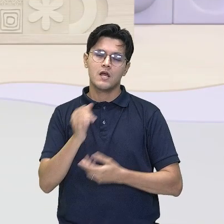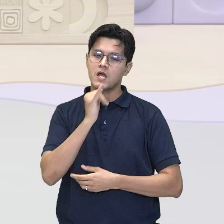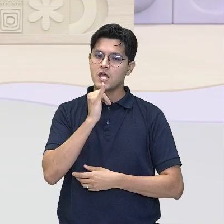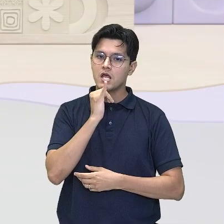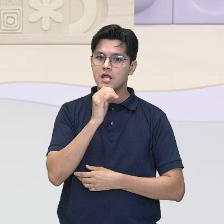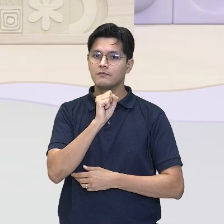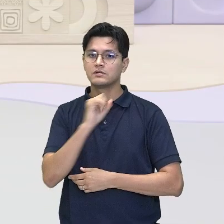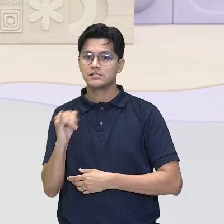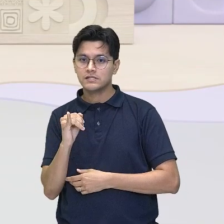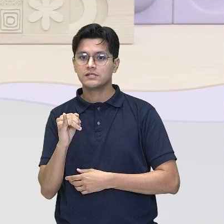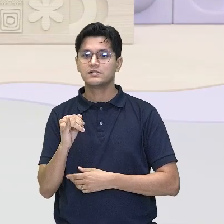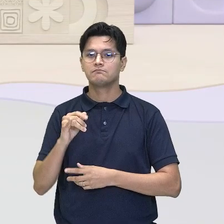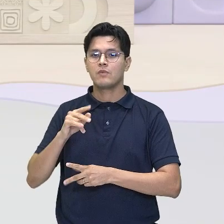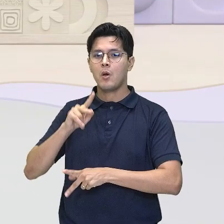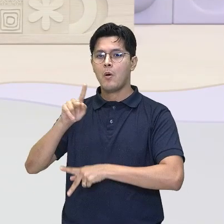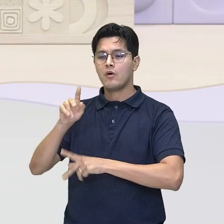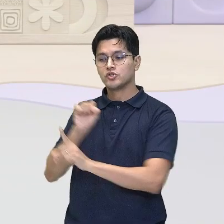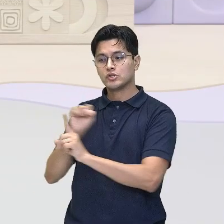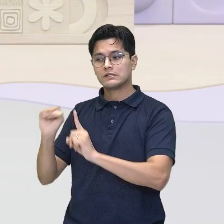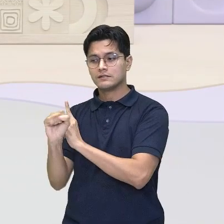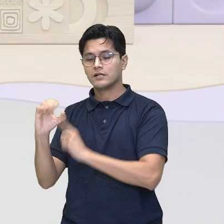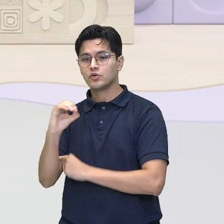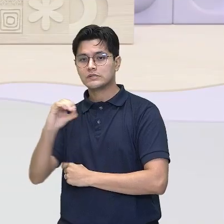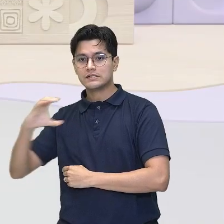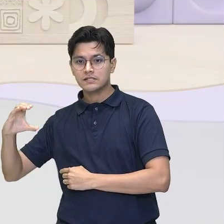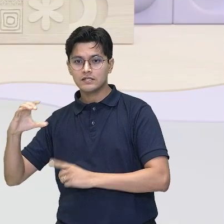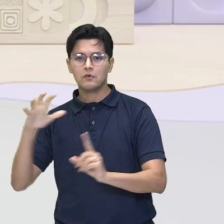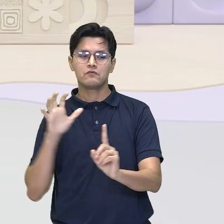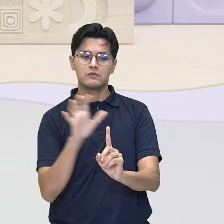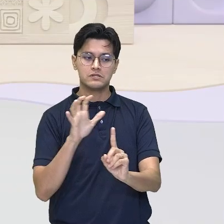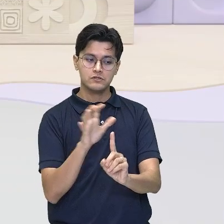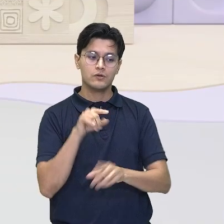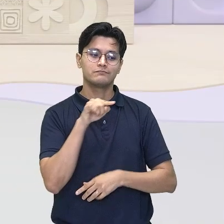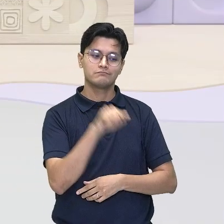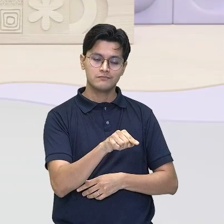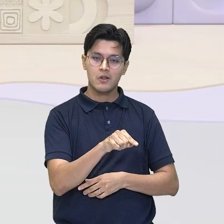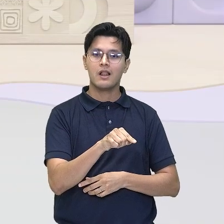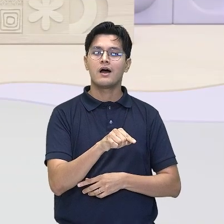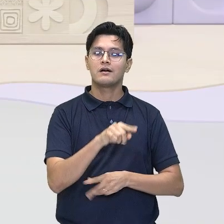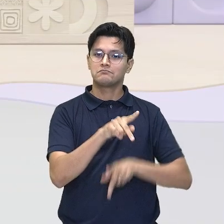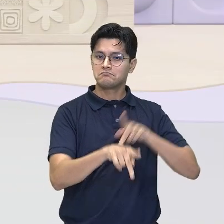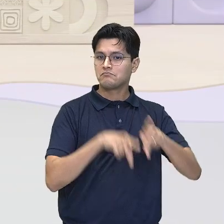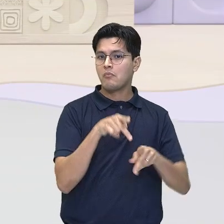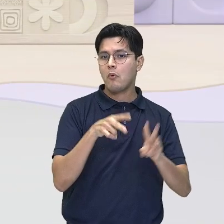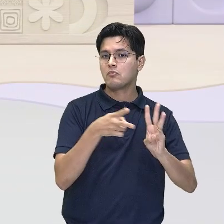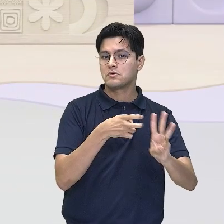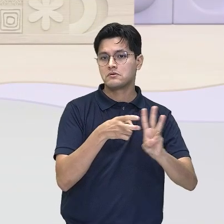povo ocidental, né, essas questões. Né, podem haver algumas modificações ali.